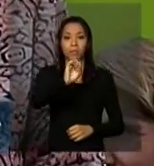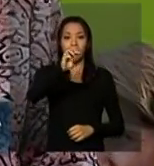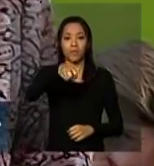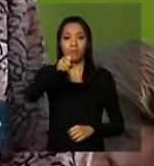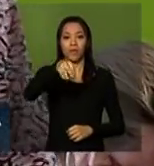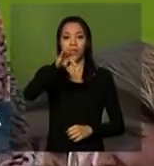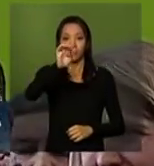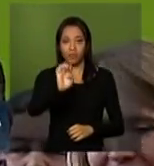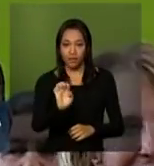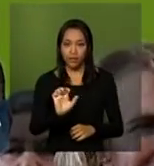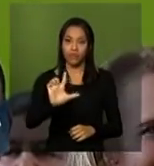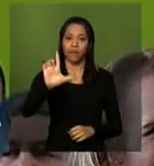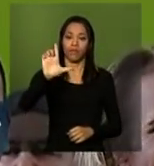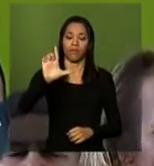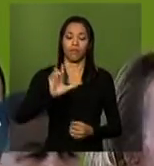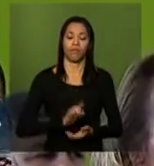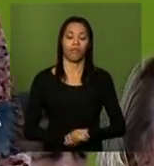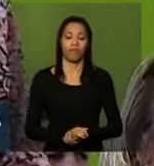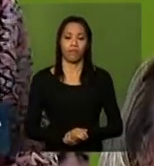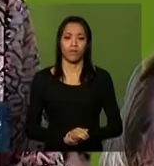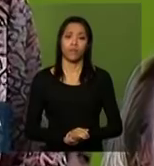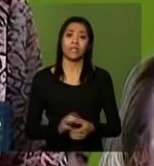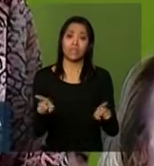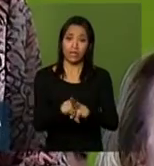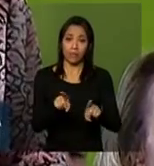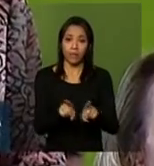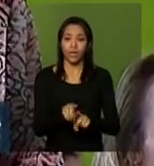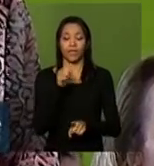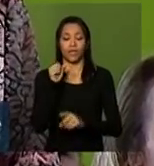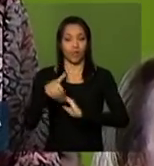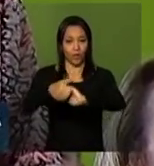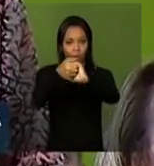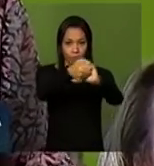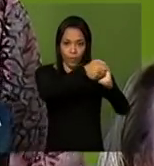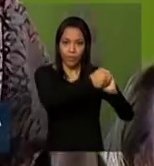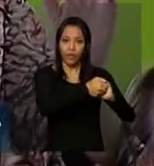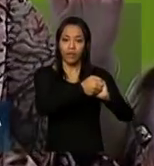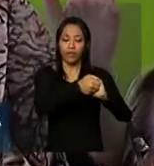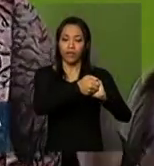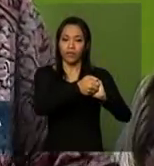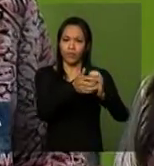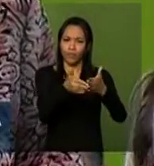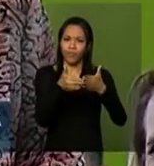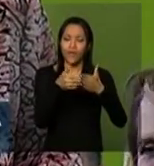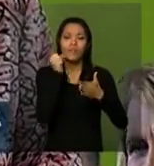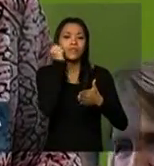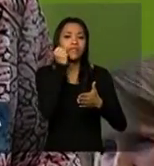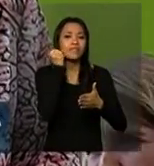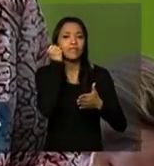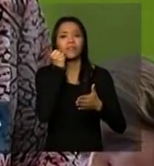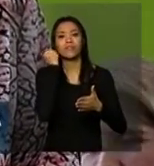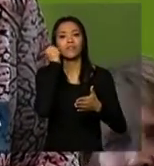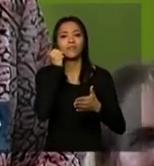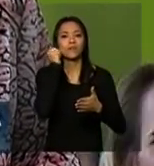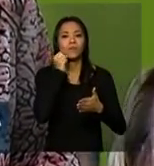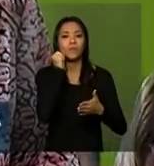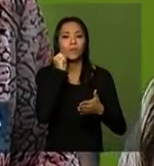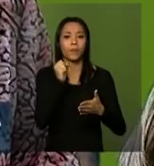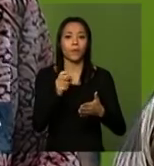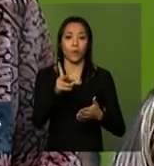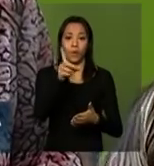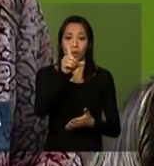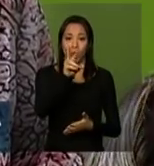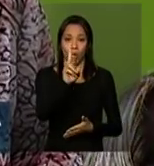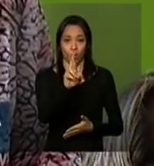cumprimentar também o senador por favor gente cumprimentar o Senor ncio